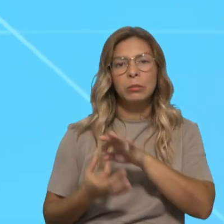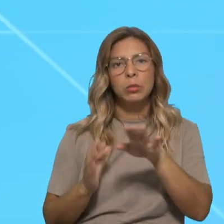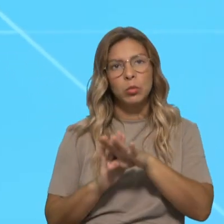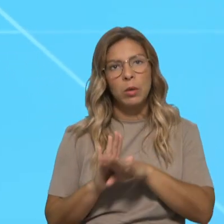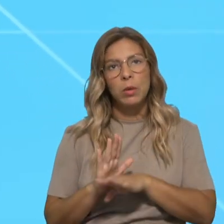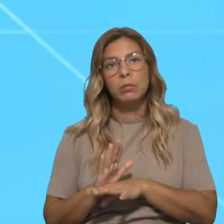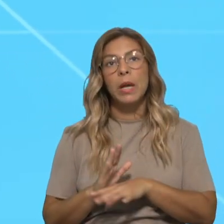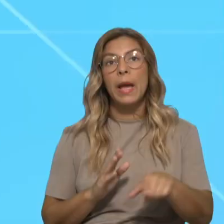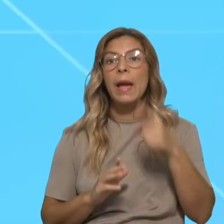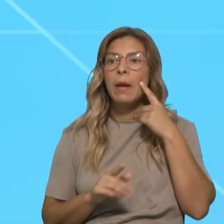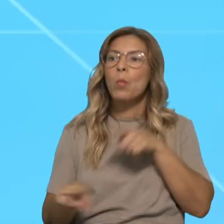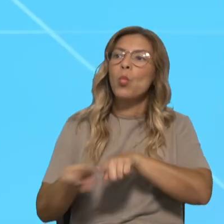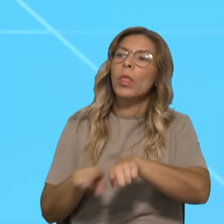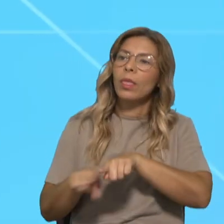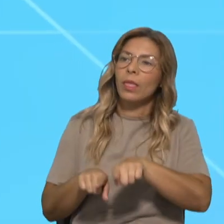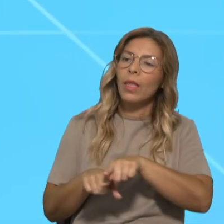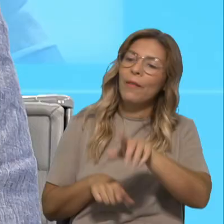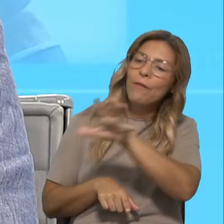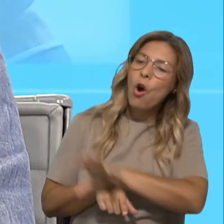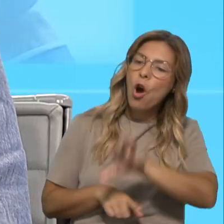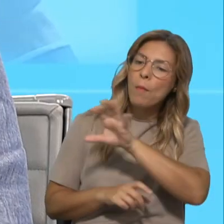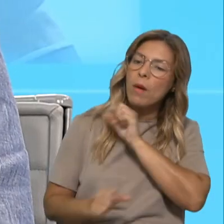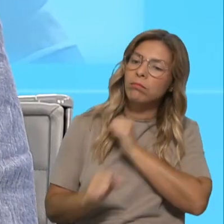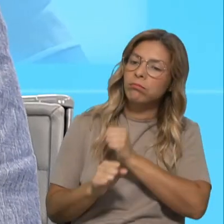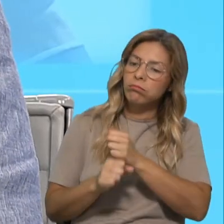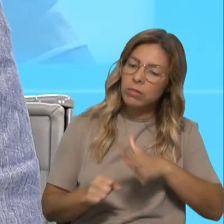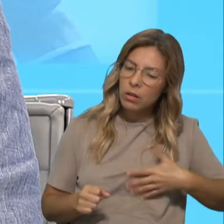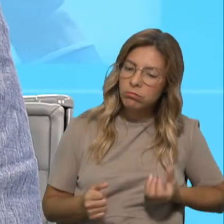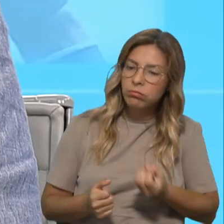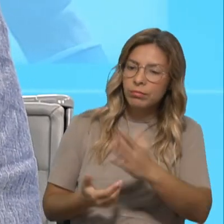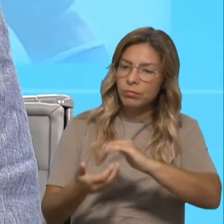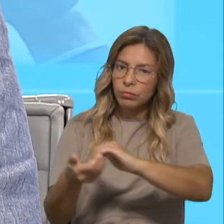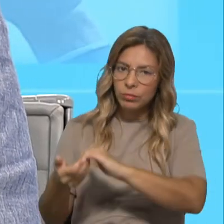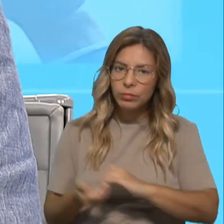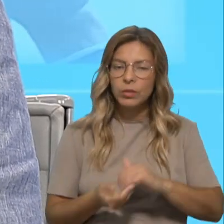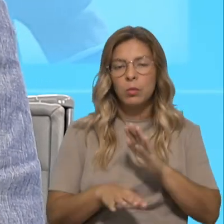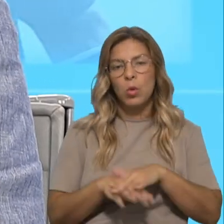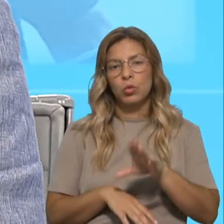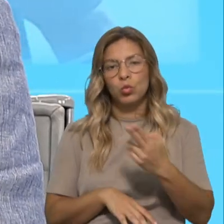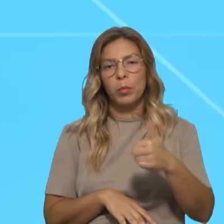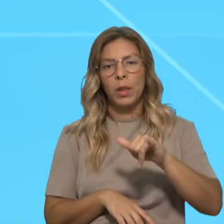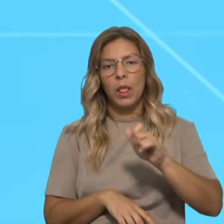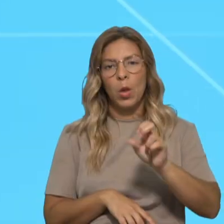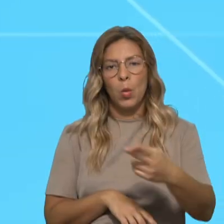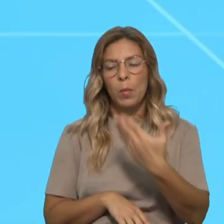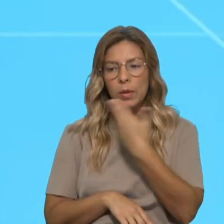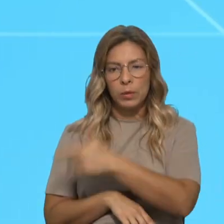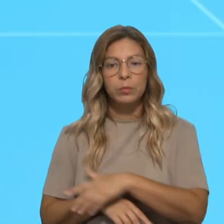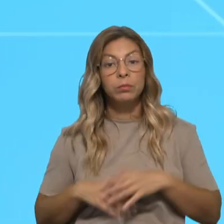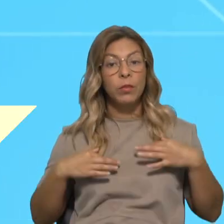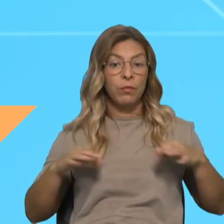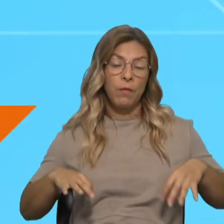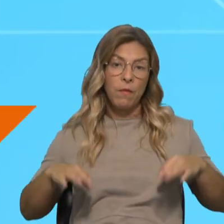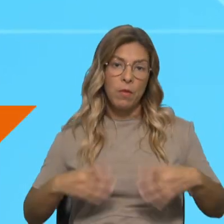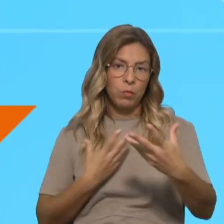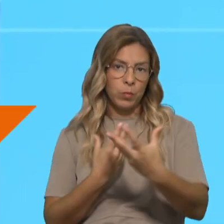o exercício da política nesta dimensão também da caridade a propósito deste jubileu. Muito obrigado pela sua presença. Muito obrigado. Nós ficamos por aqui.